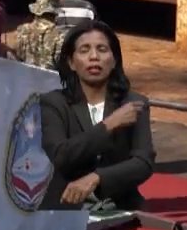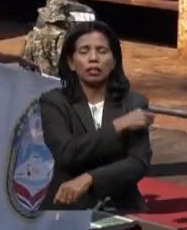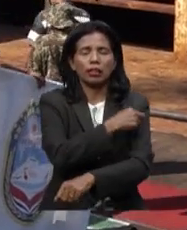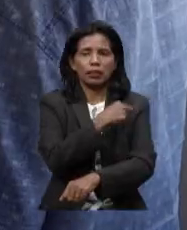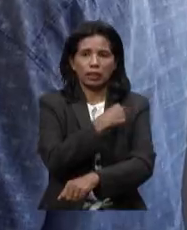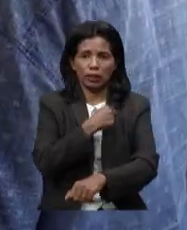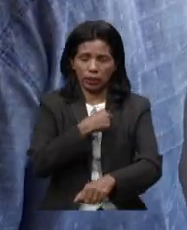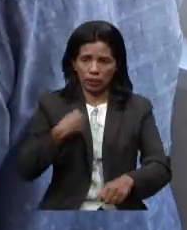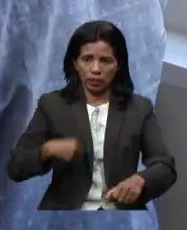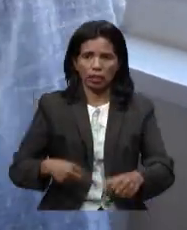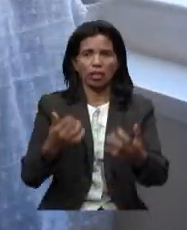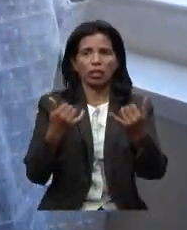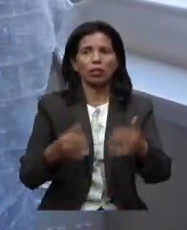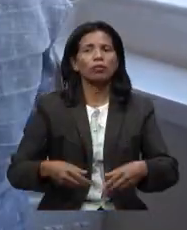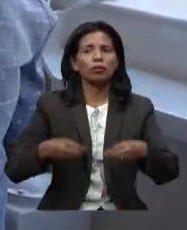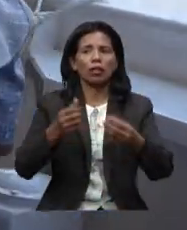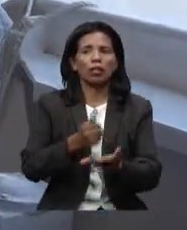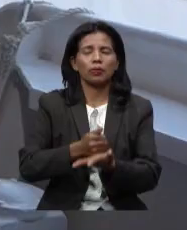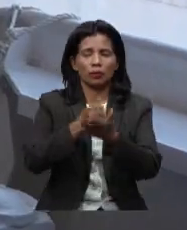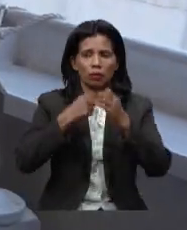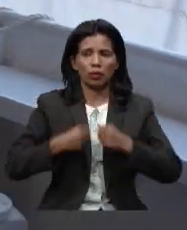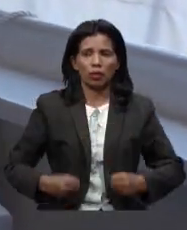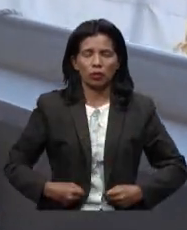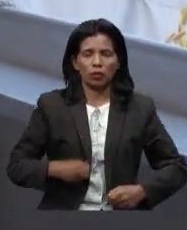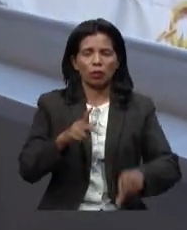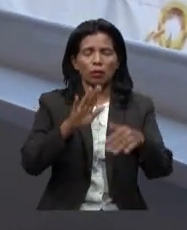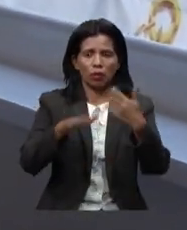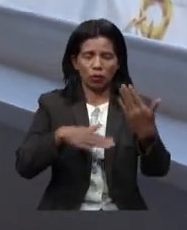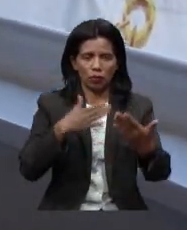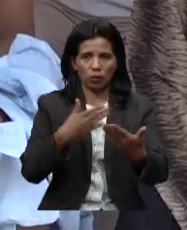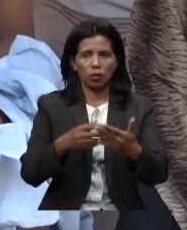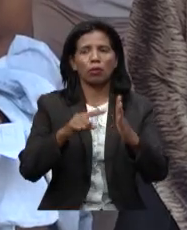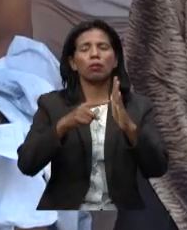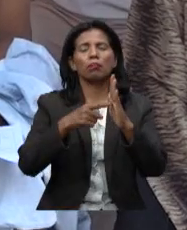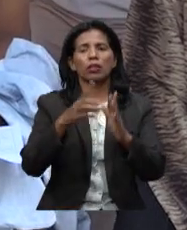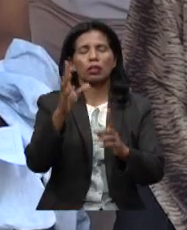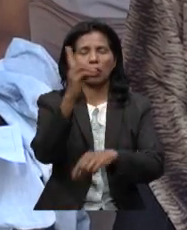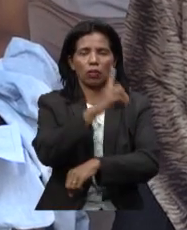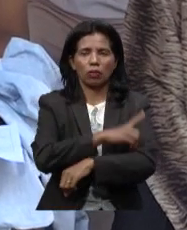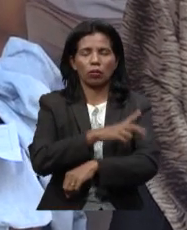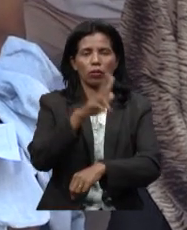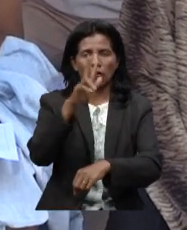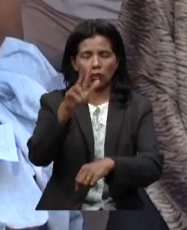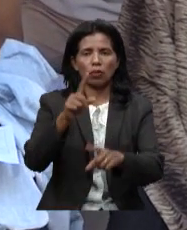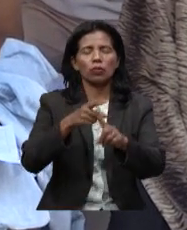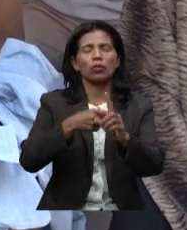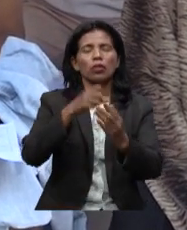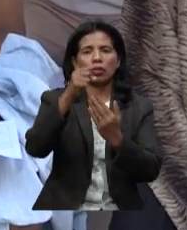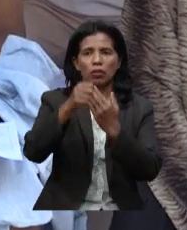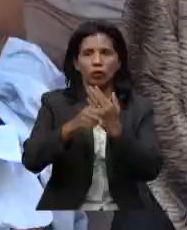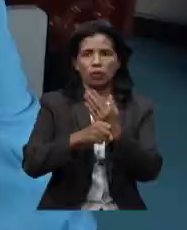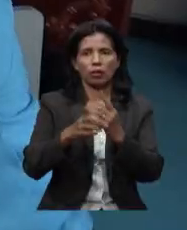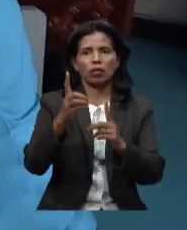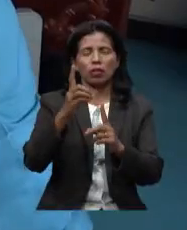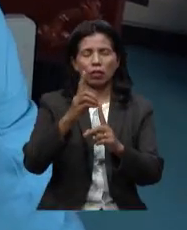atraca e porto dili se for tratamento saúde ba população sira hahu loron tolo fulan setembro to loron sanulo